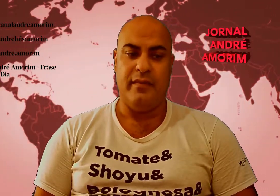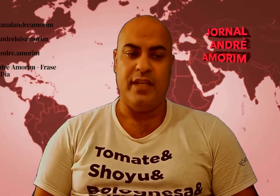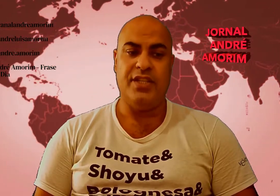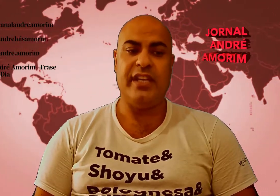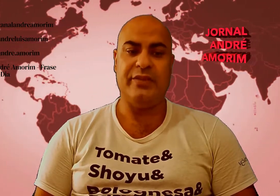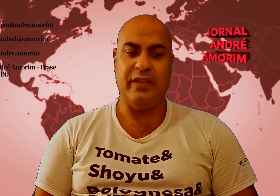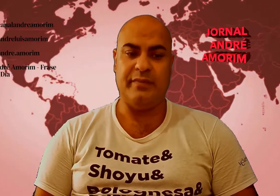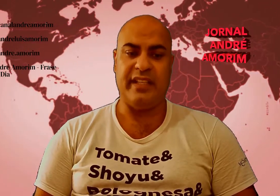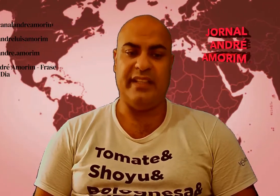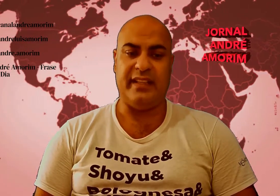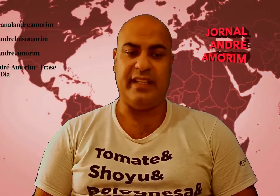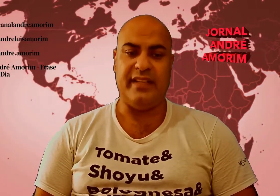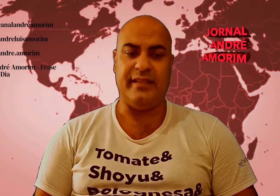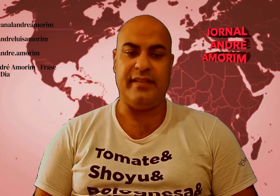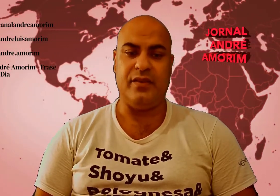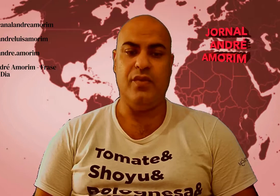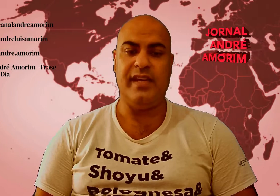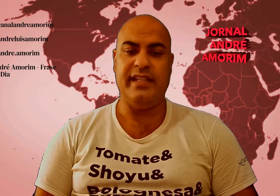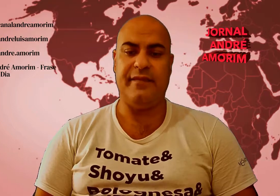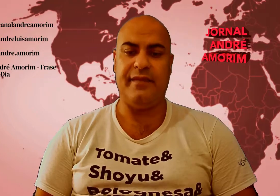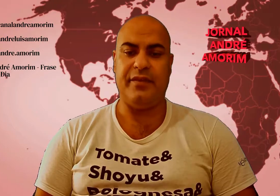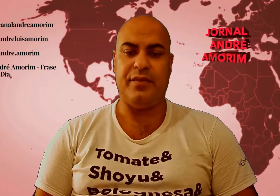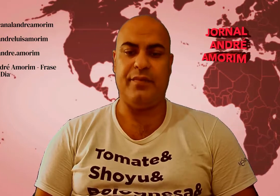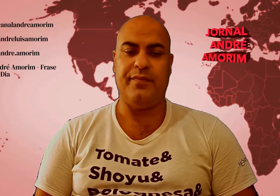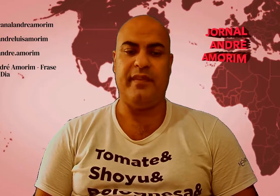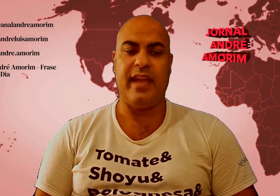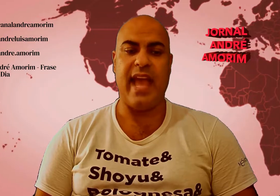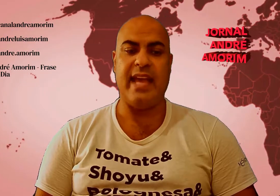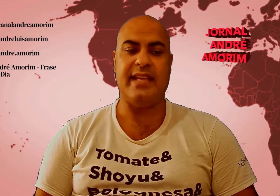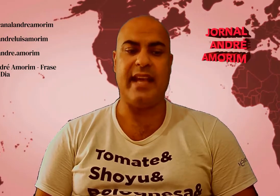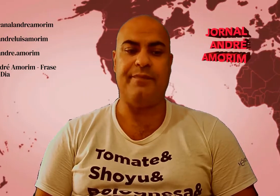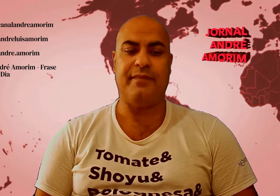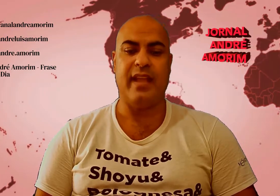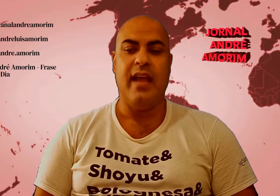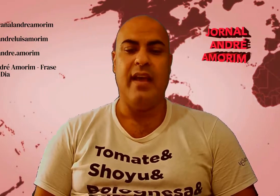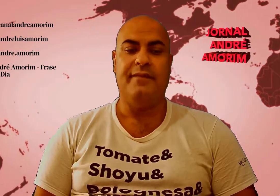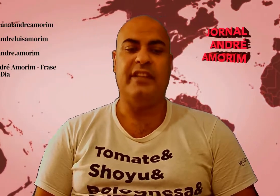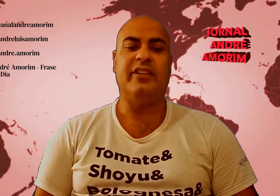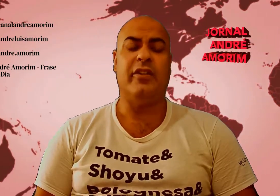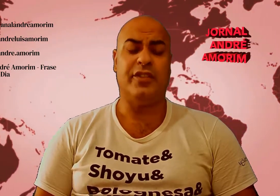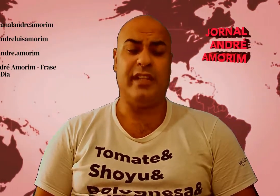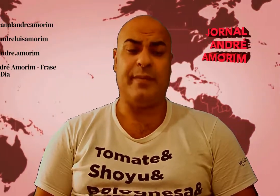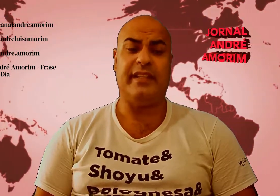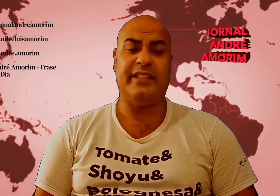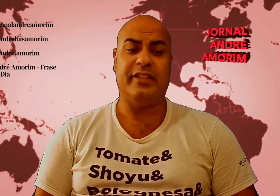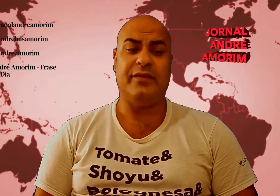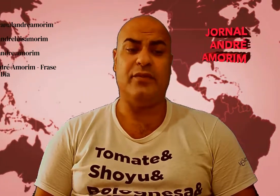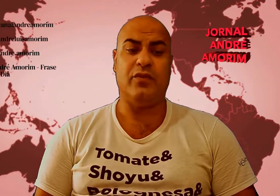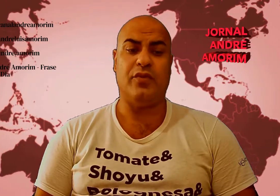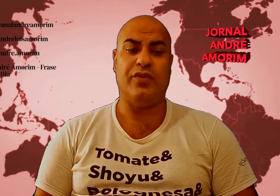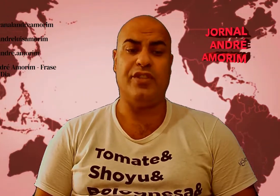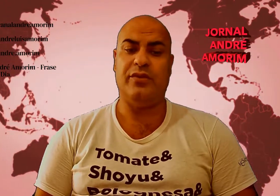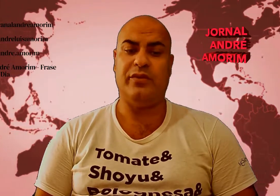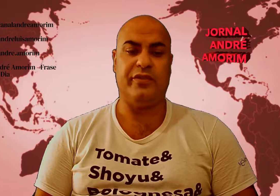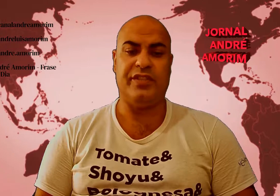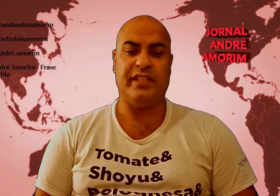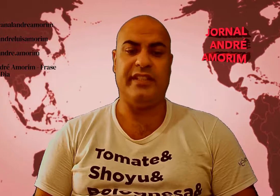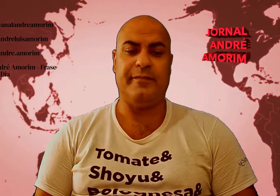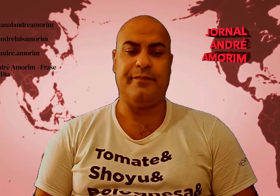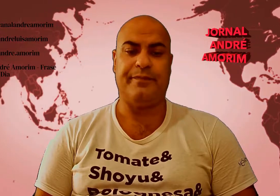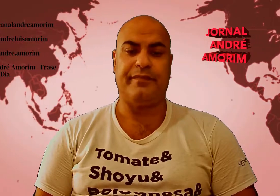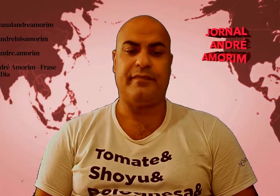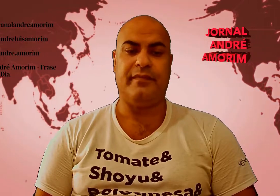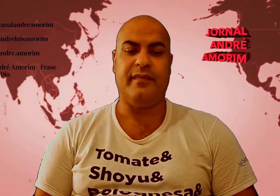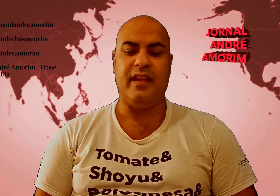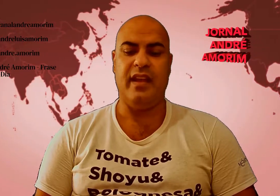F.O. Está estudando para ser atriz? O que tem feito? R.K. Faço aulas de interpretação em fonoaudiologia todos os